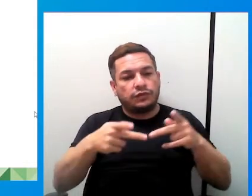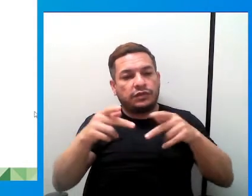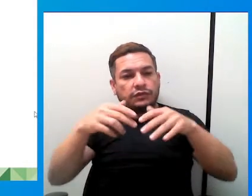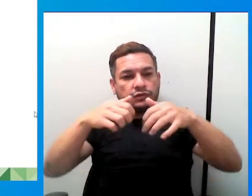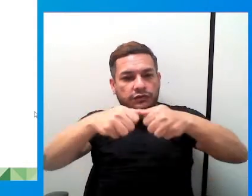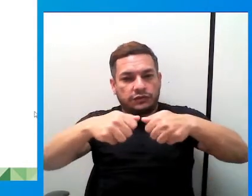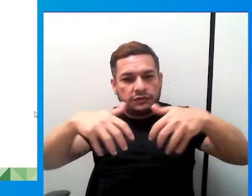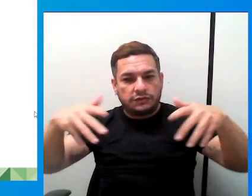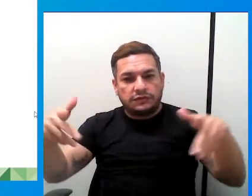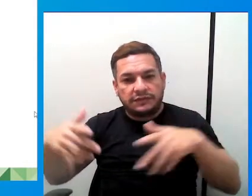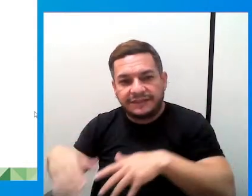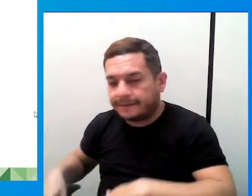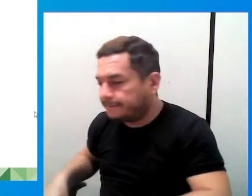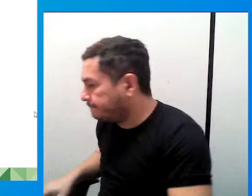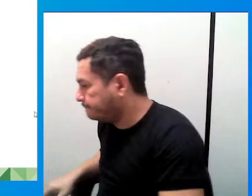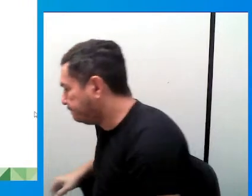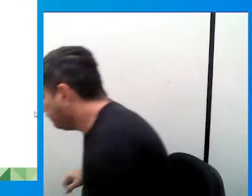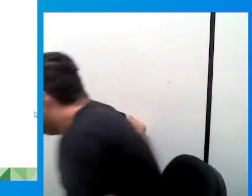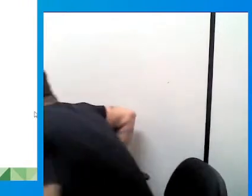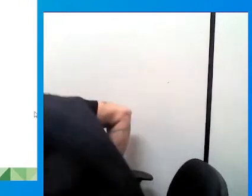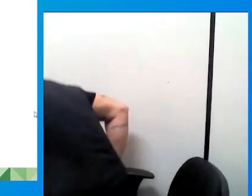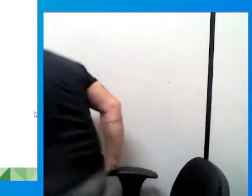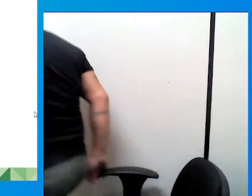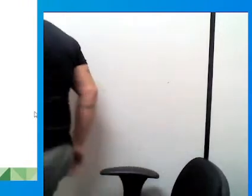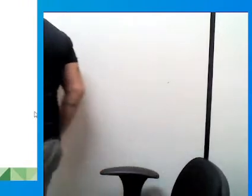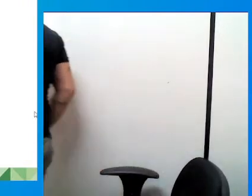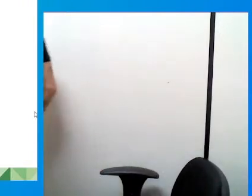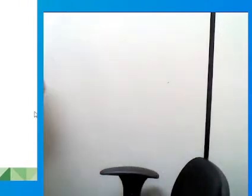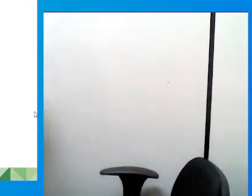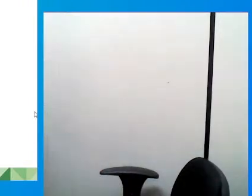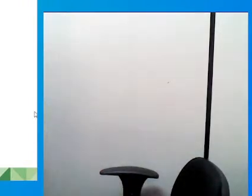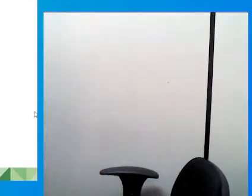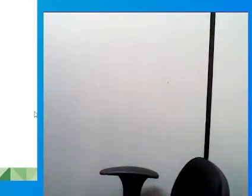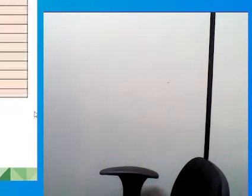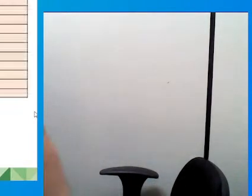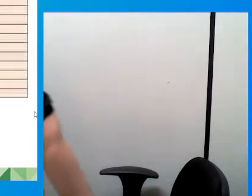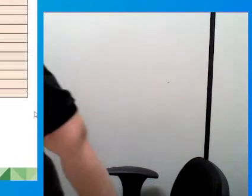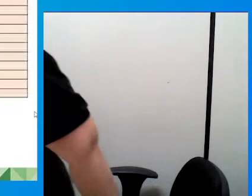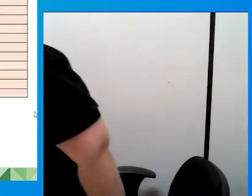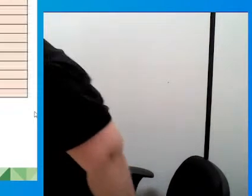extensão. E aí tem a conclusão desse modelo.